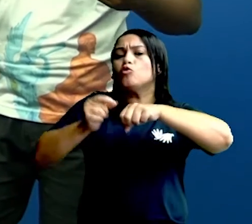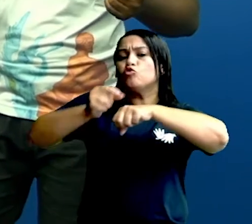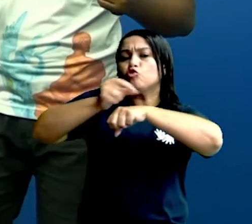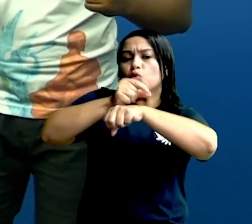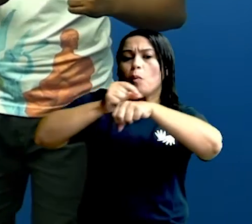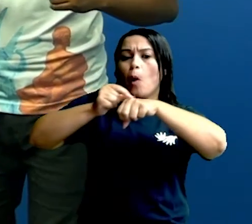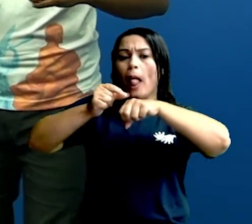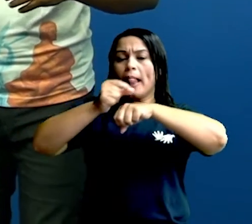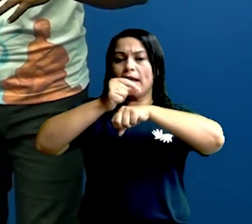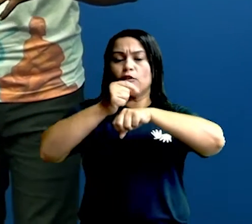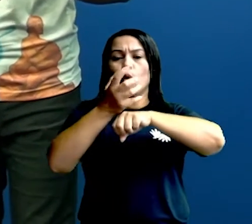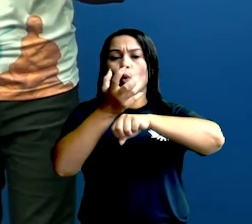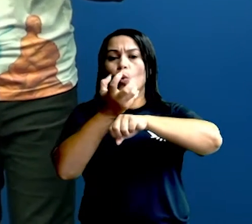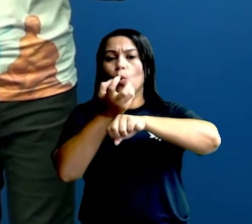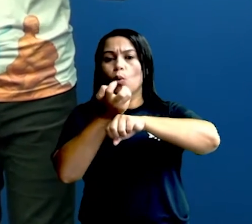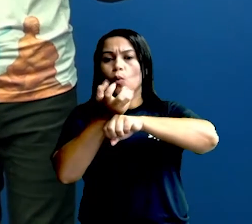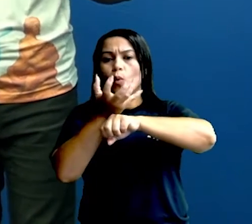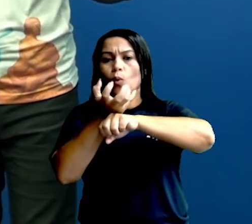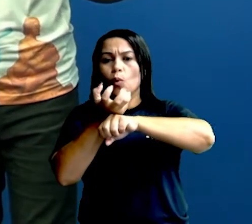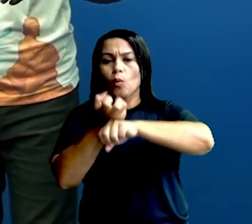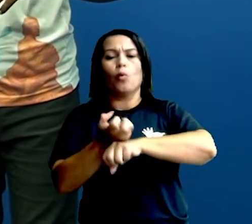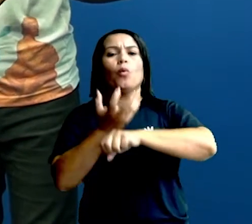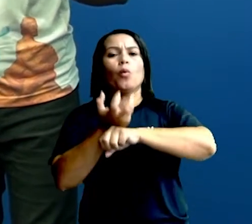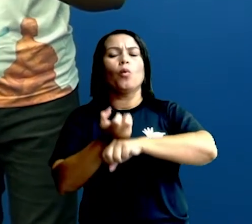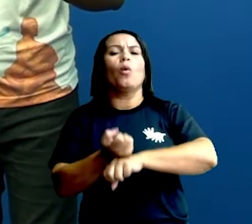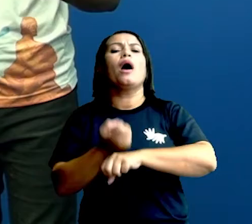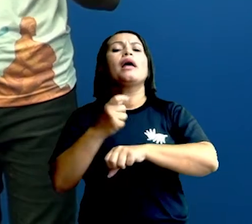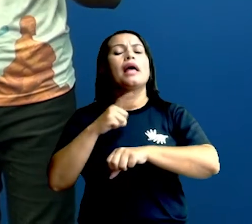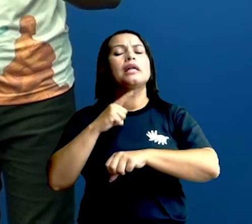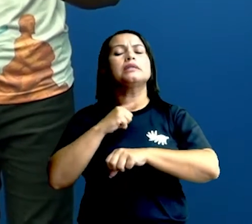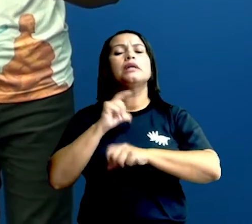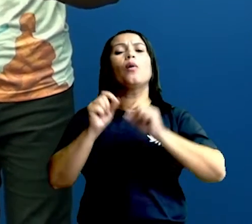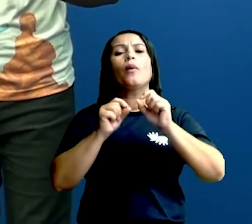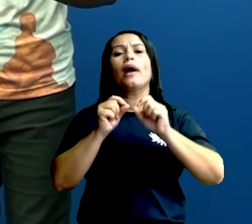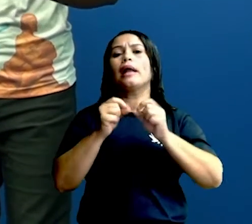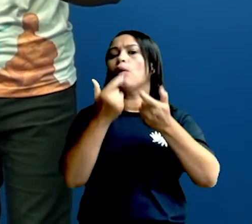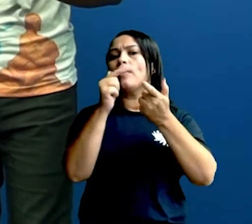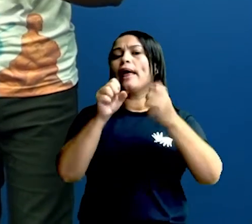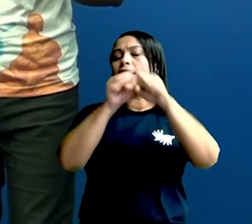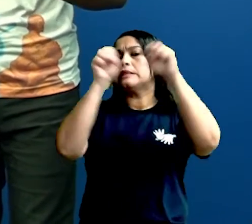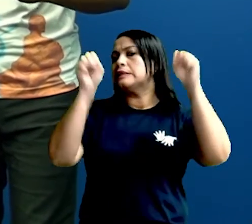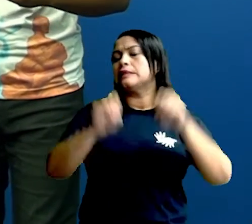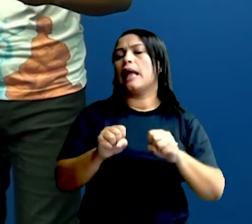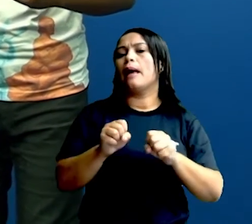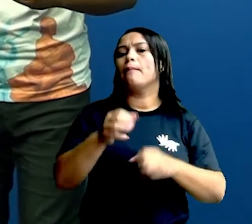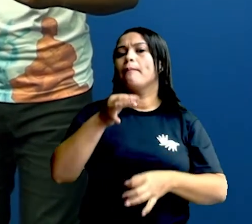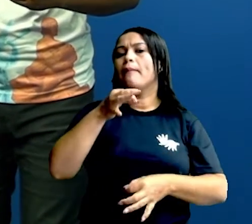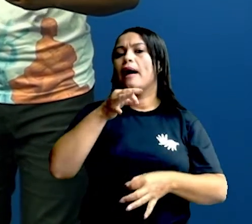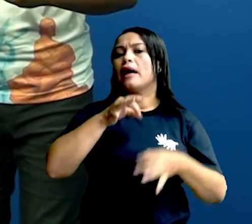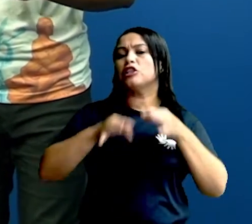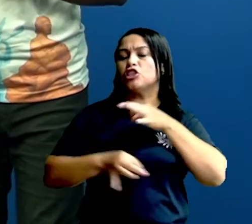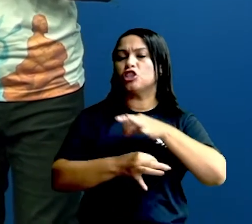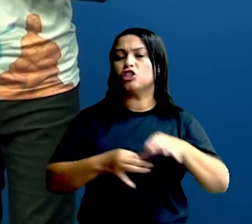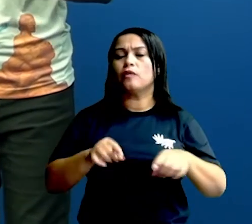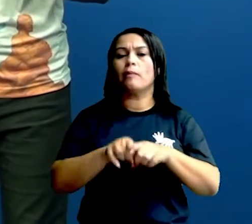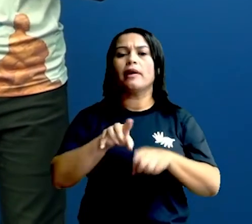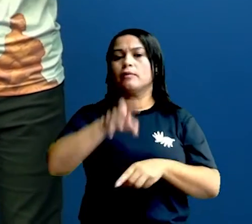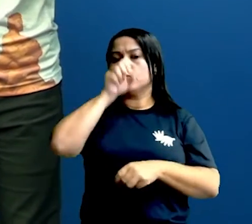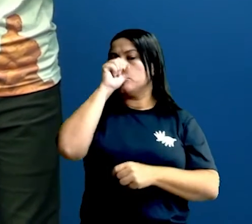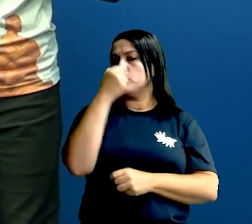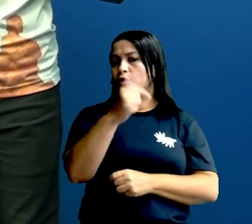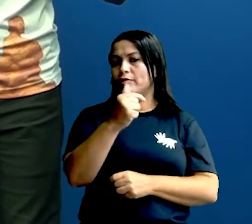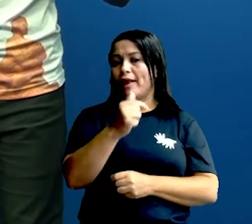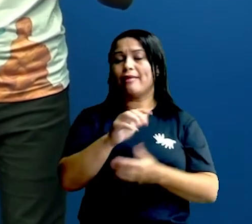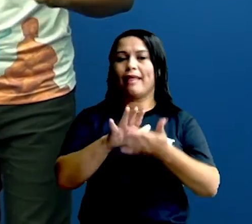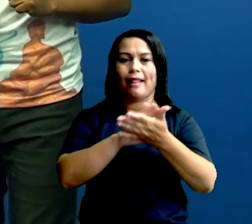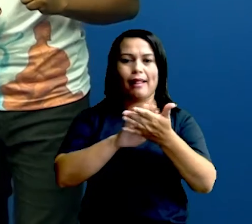são sésseis, são animais filtradores e não possuem sistemas como digestivo, respiratório. E não tem nada a ver com o